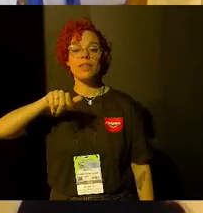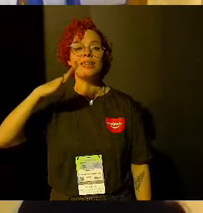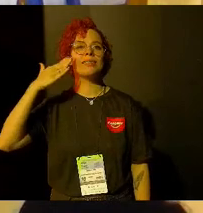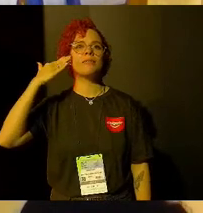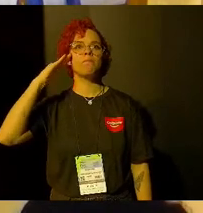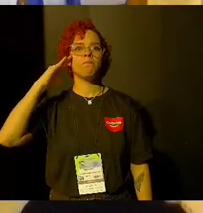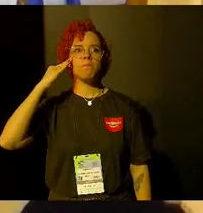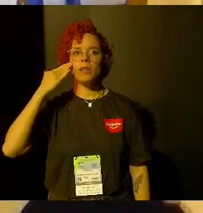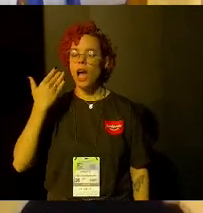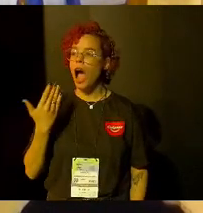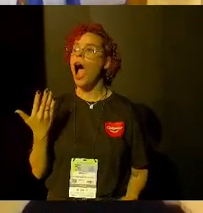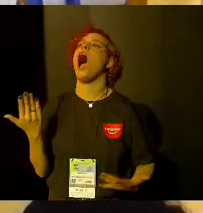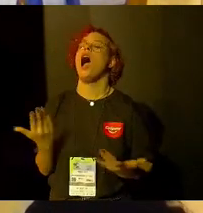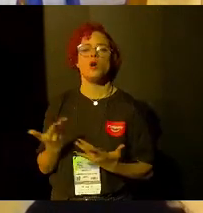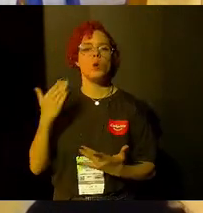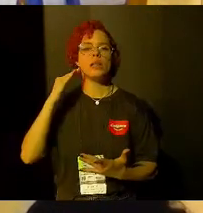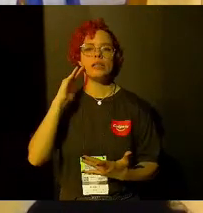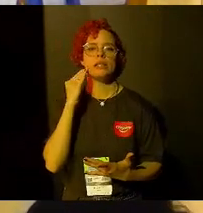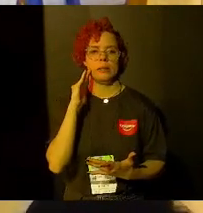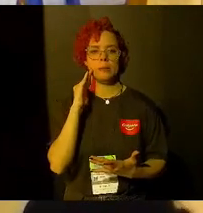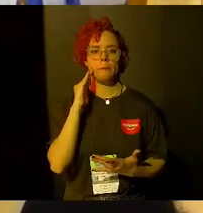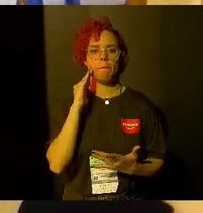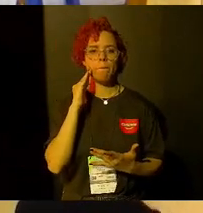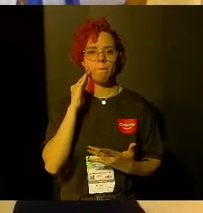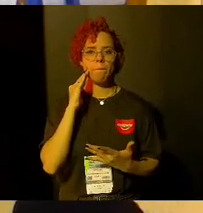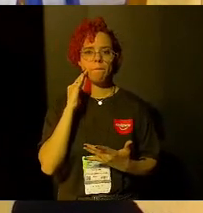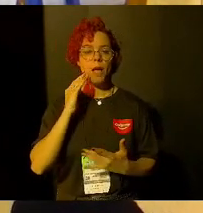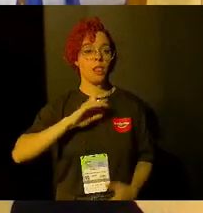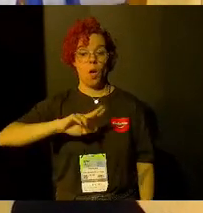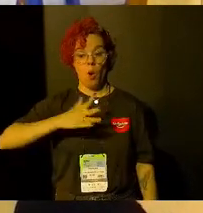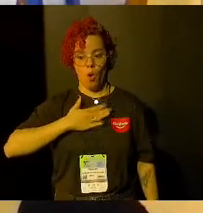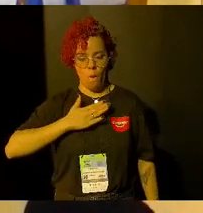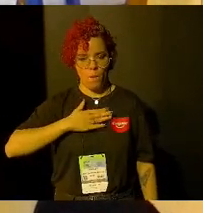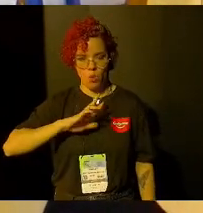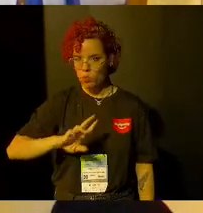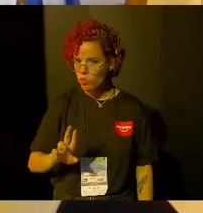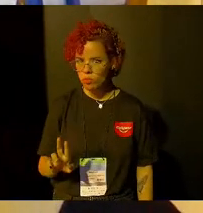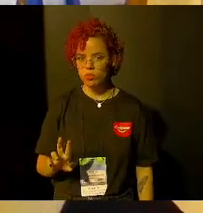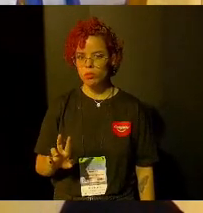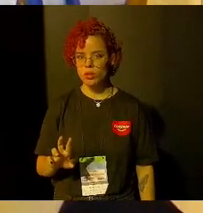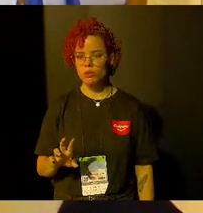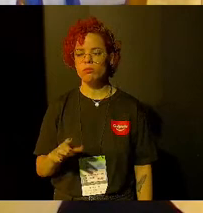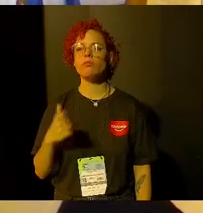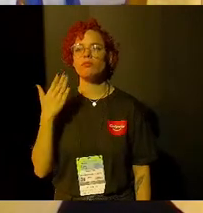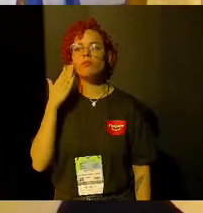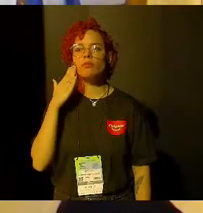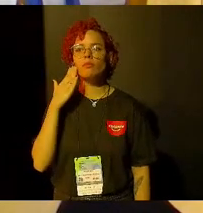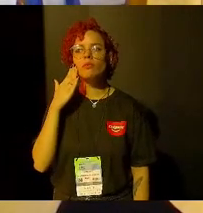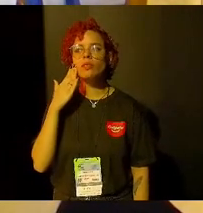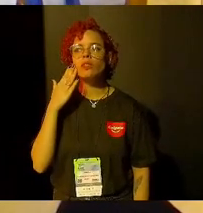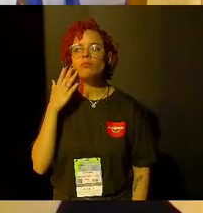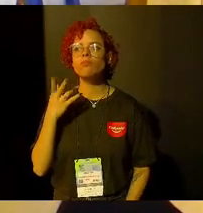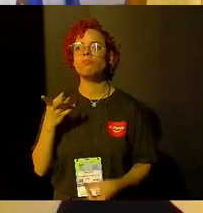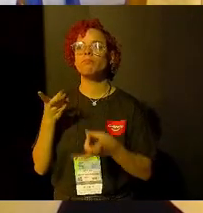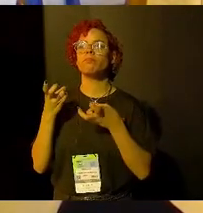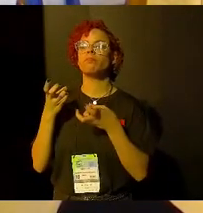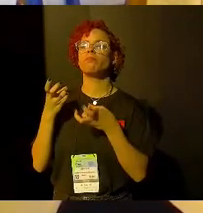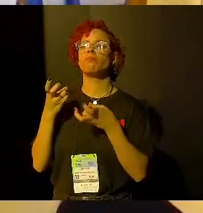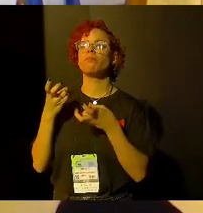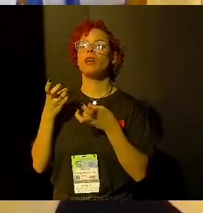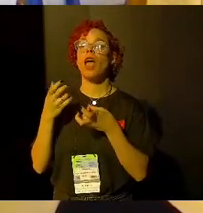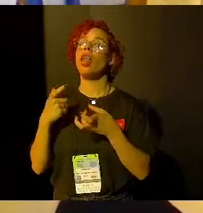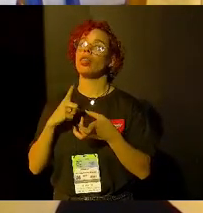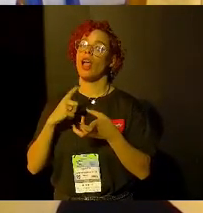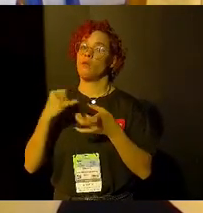acontecendo você fala já sei isso é secular não é comigo identifico estou imune porque tenho